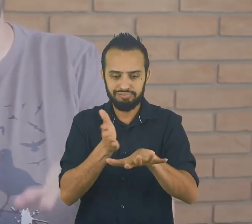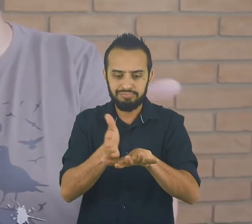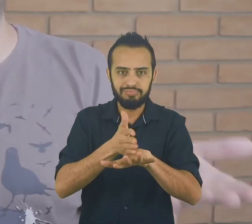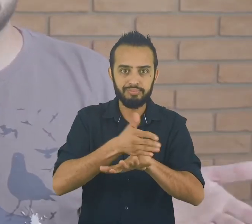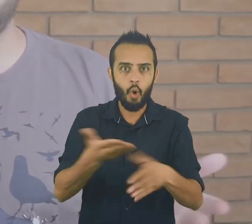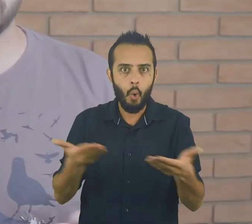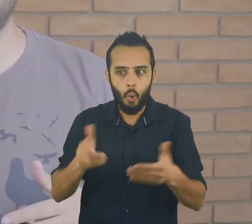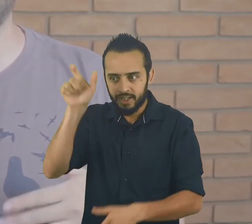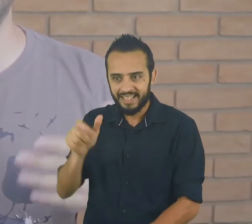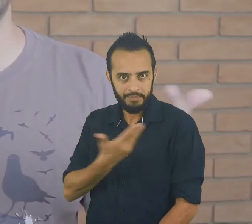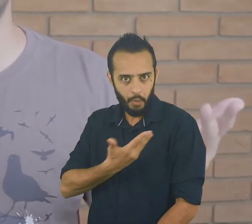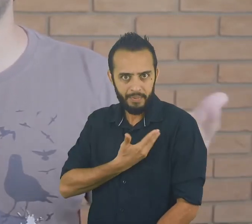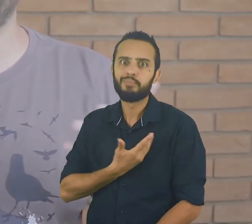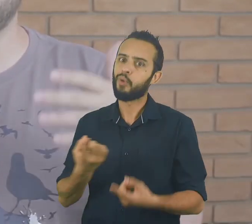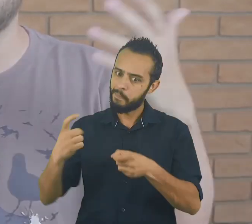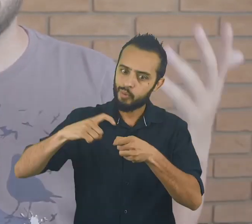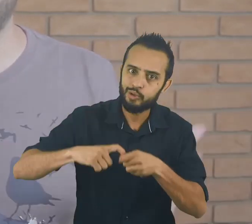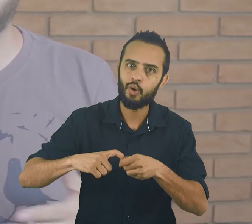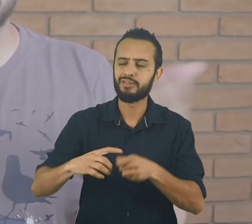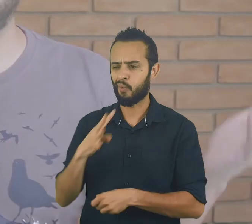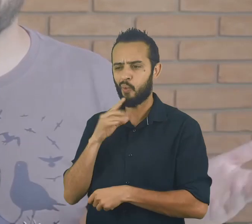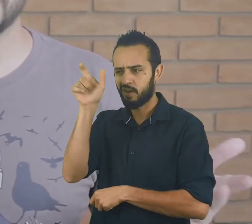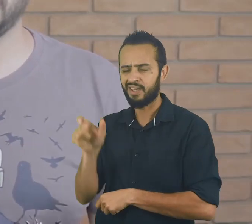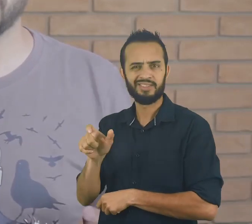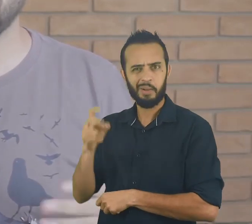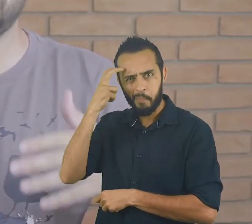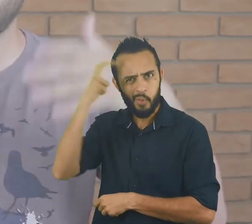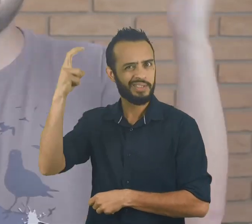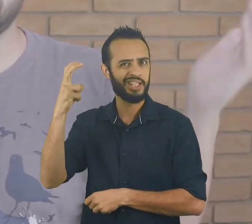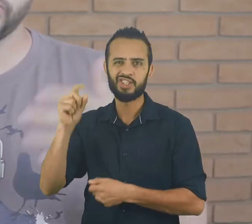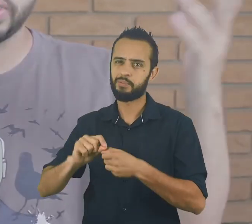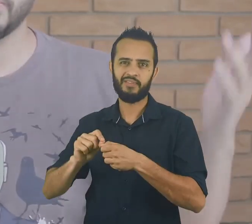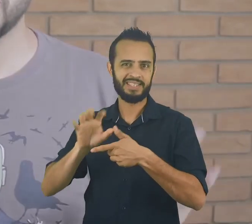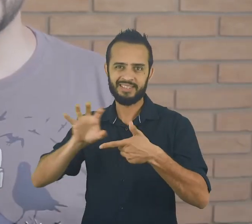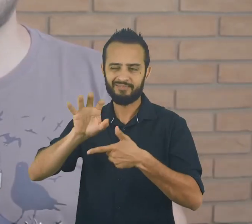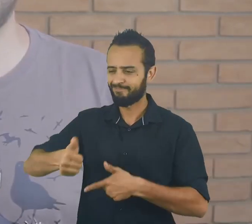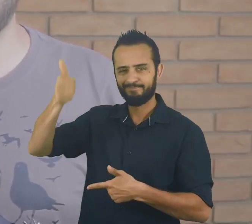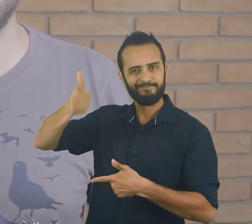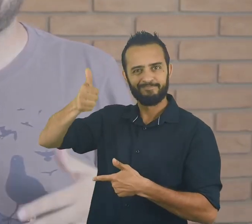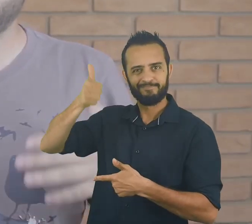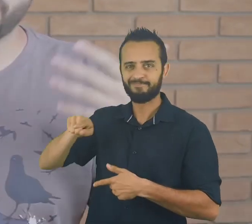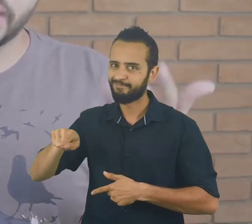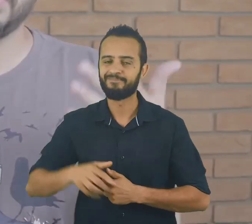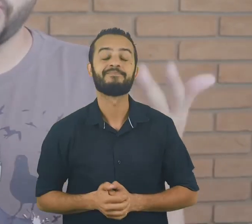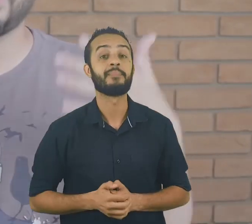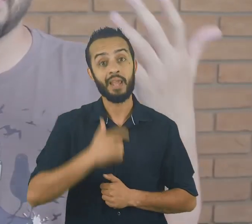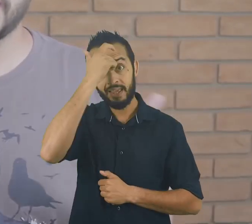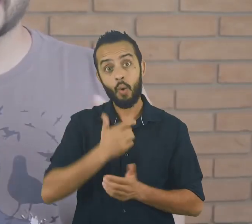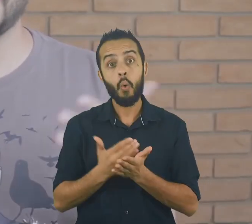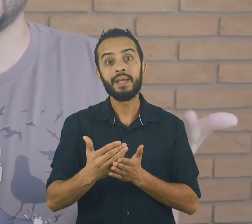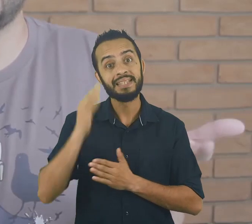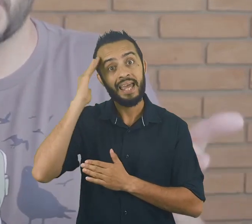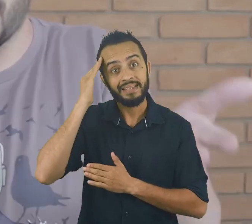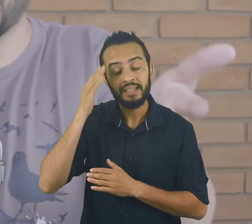hoje é meu sócio, é o cara que eu conheço com a maior capacidade para fazer interface no mundo. Honestamente não conheço ninguém igual. E eu comecei então a entender